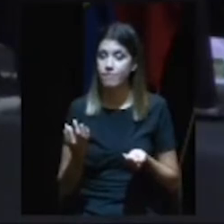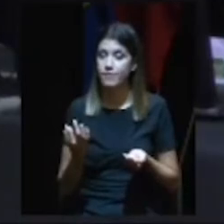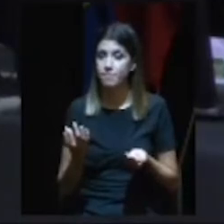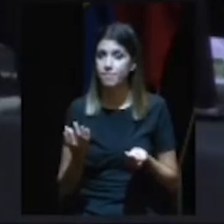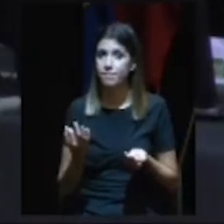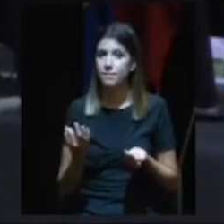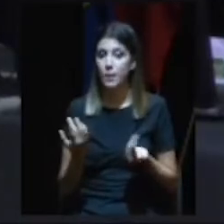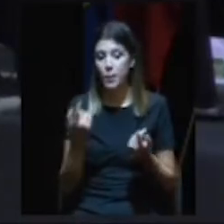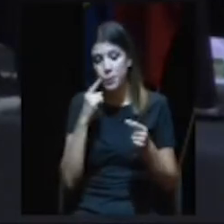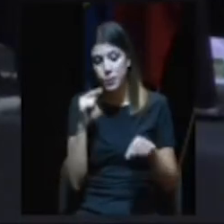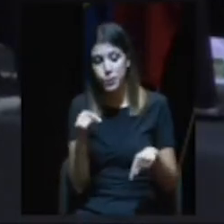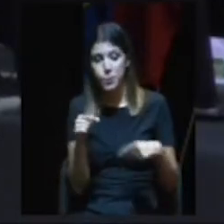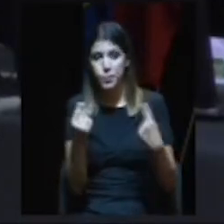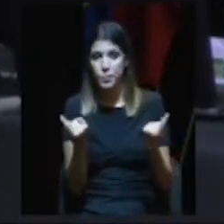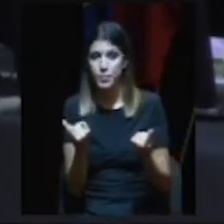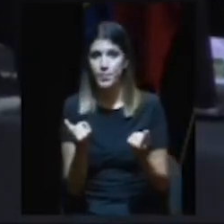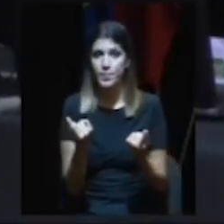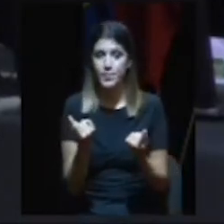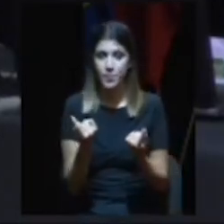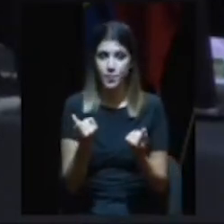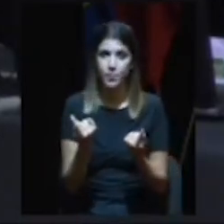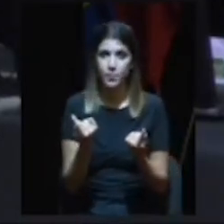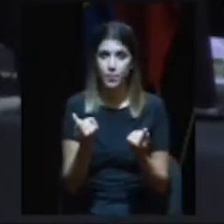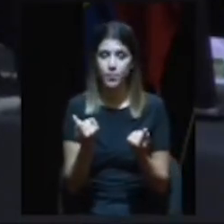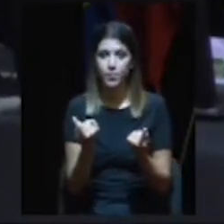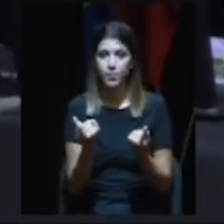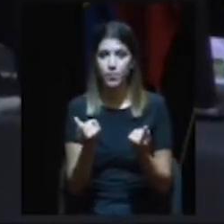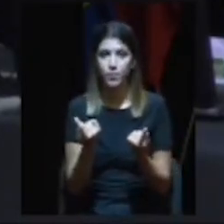e que demonstraram que,